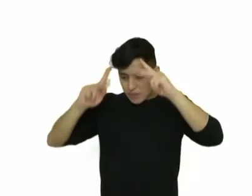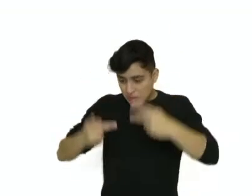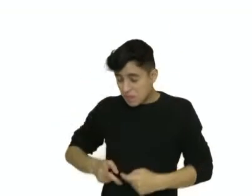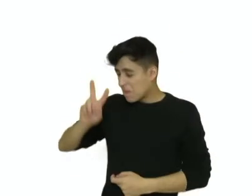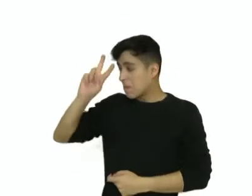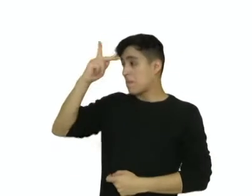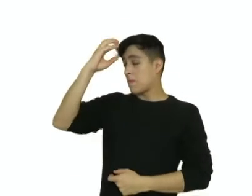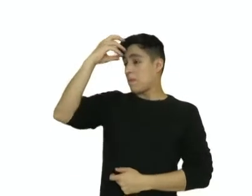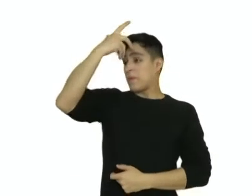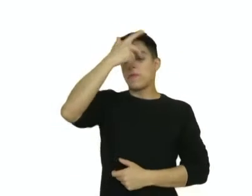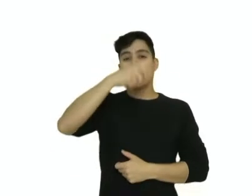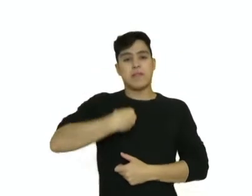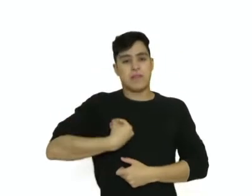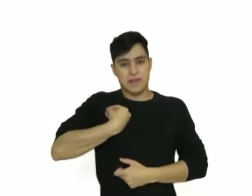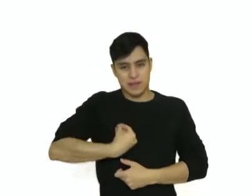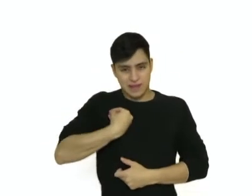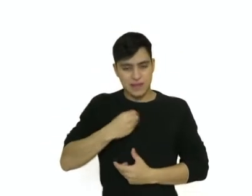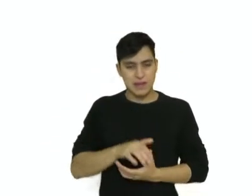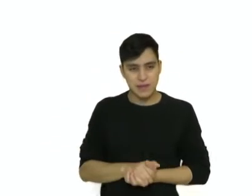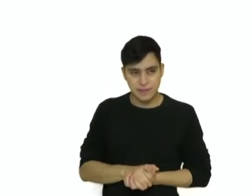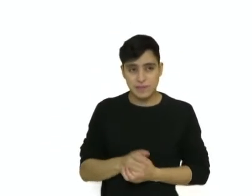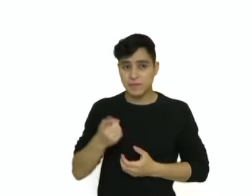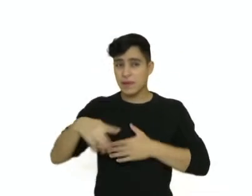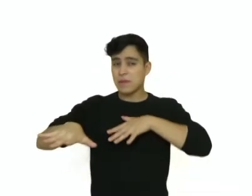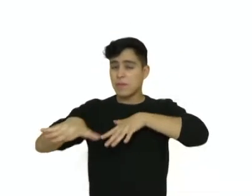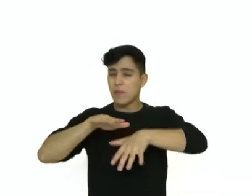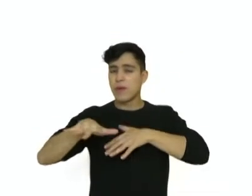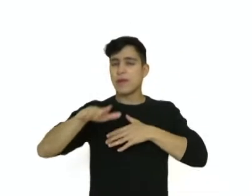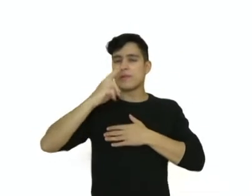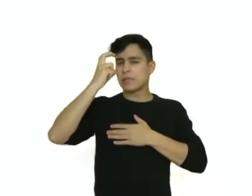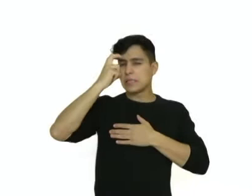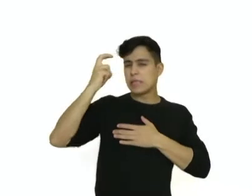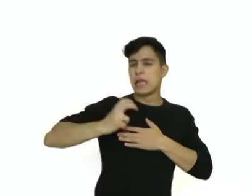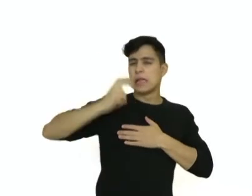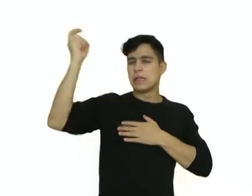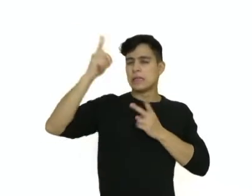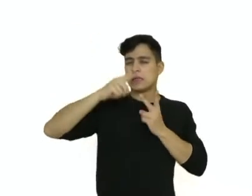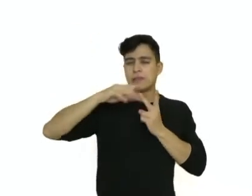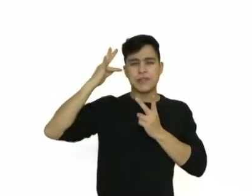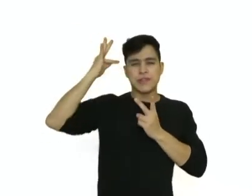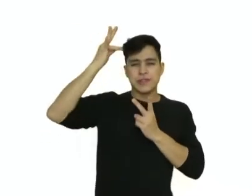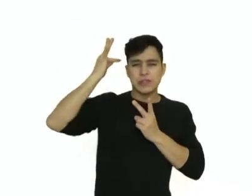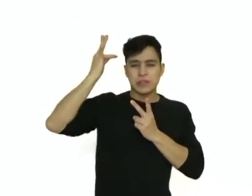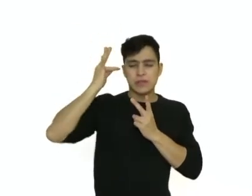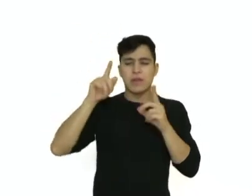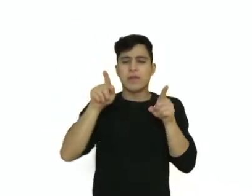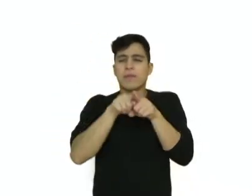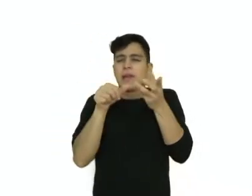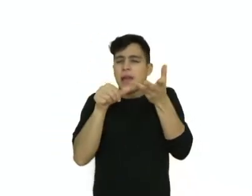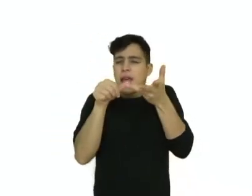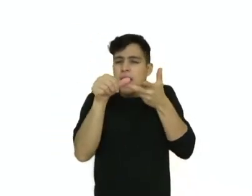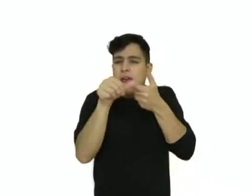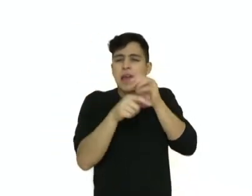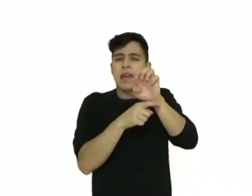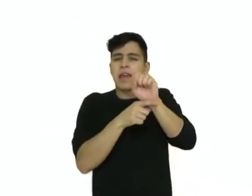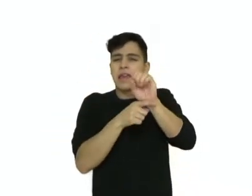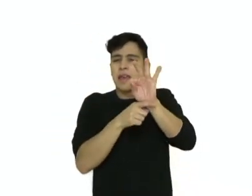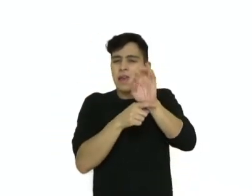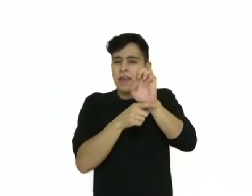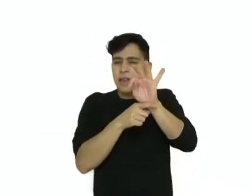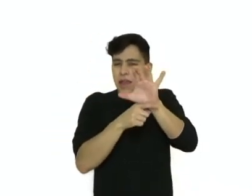Movimento intelectual, filosófico e estético, que propunha o que